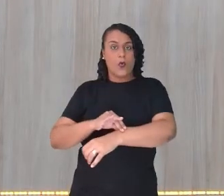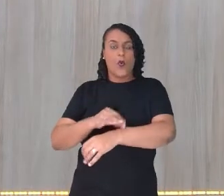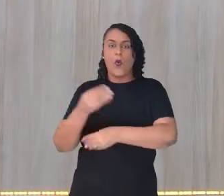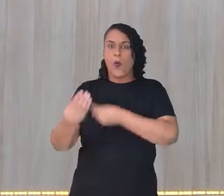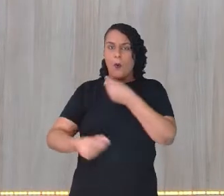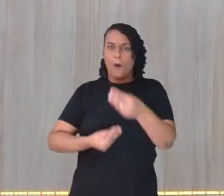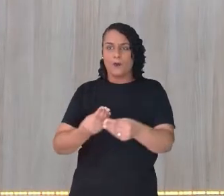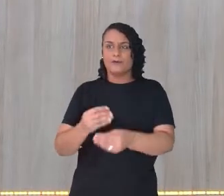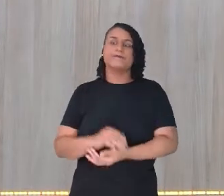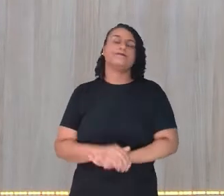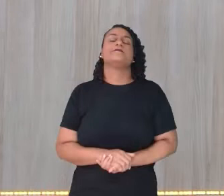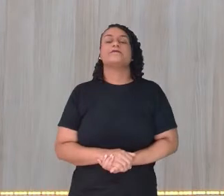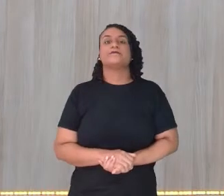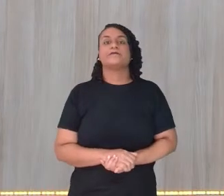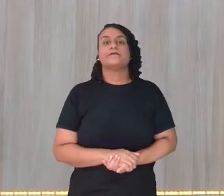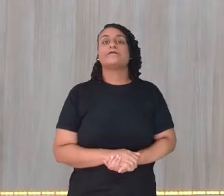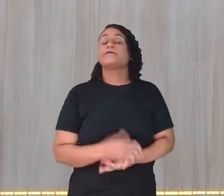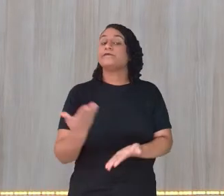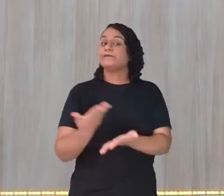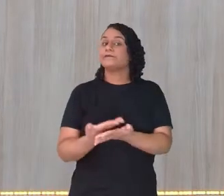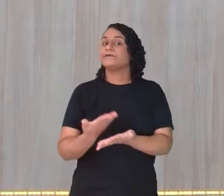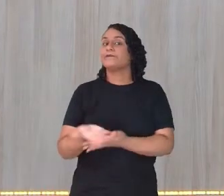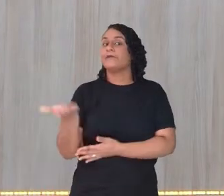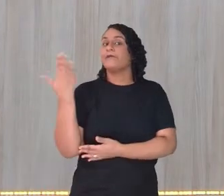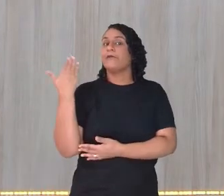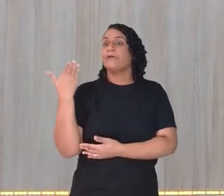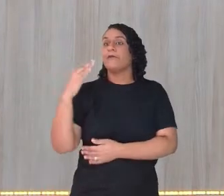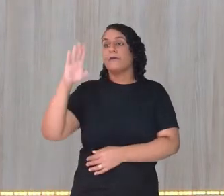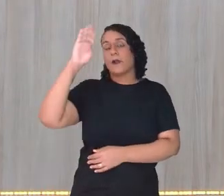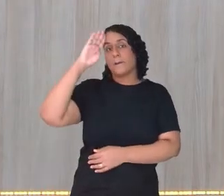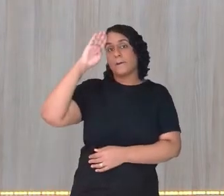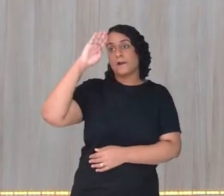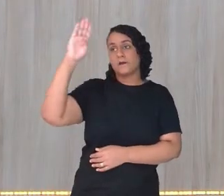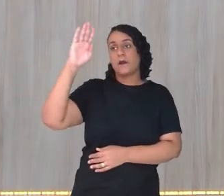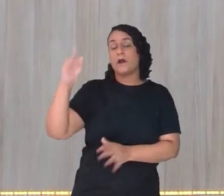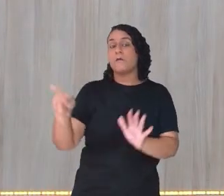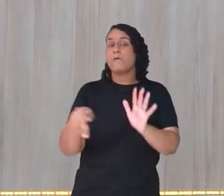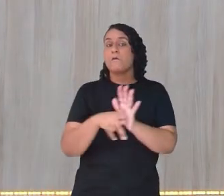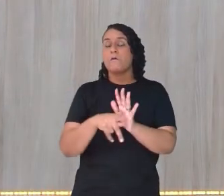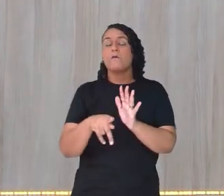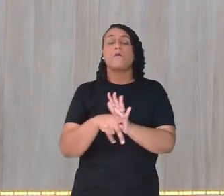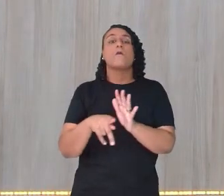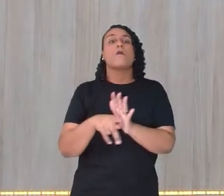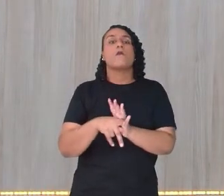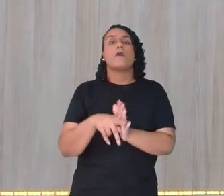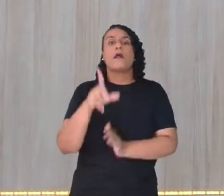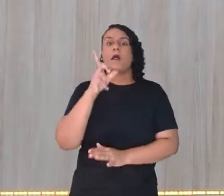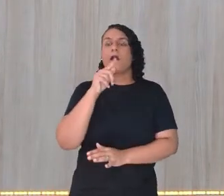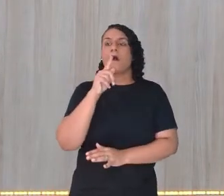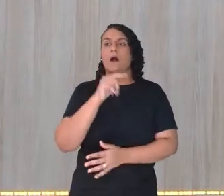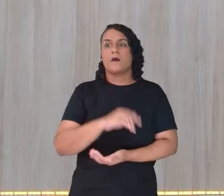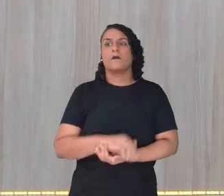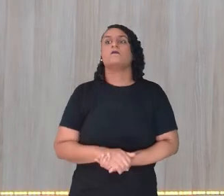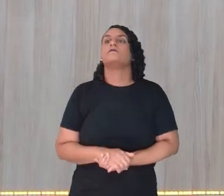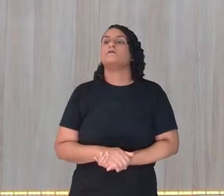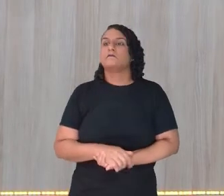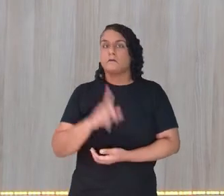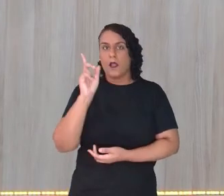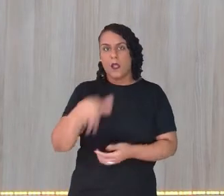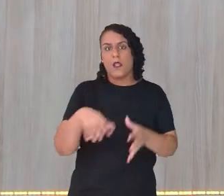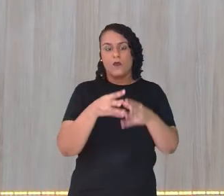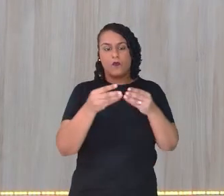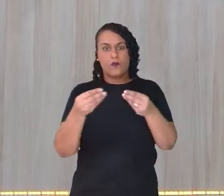Vamos conversar mais. Na aula passada, nós vimos as principais propriedades da água. nós vimos que a água, ele é o